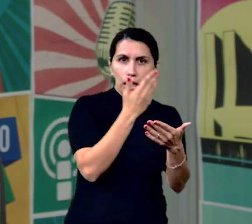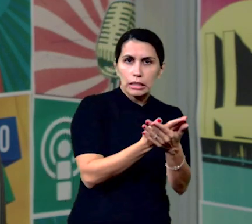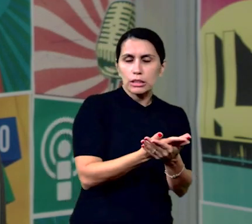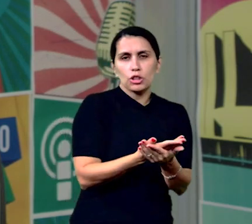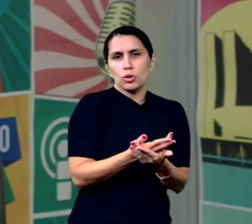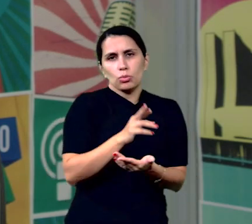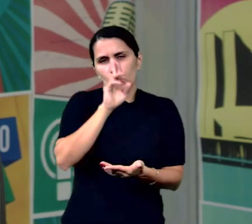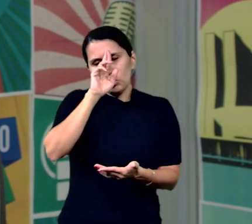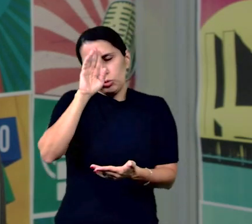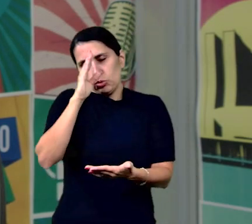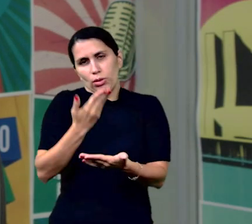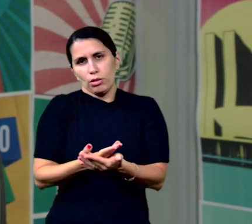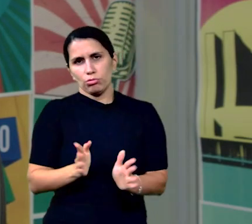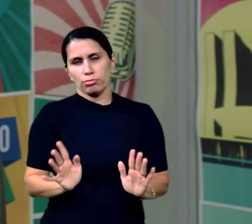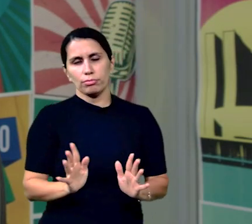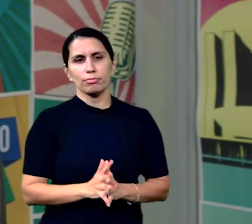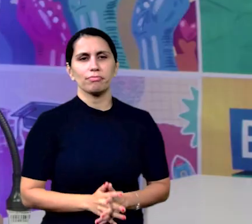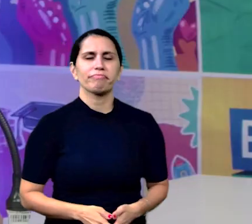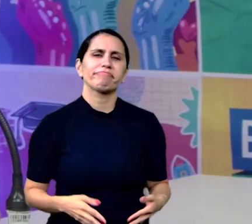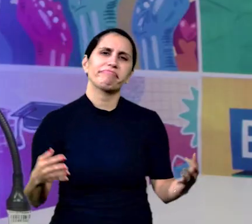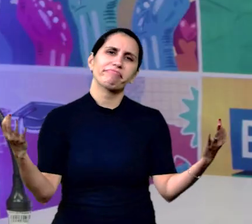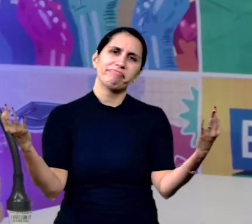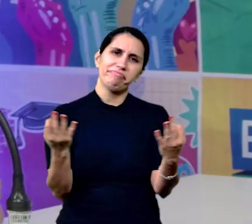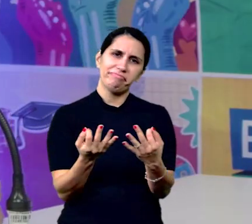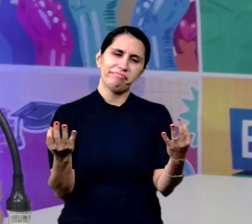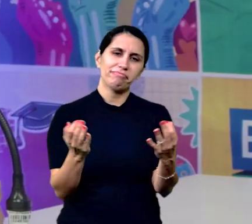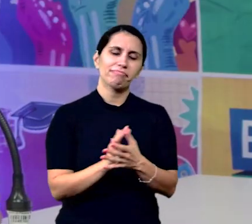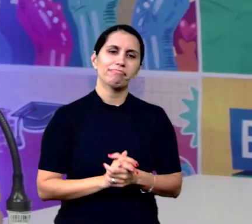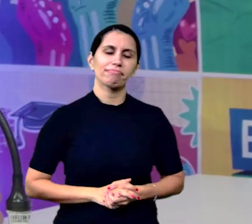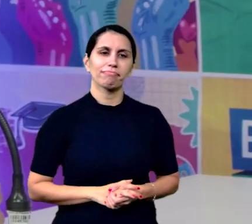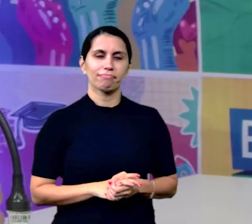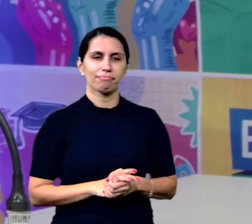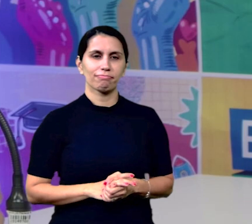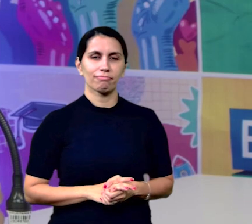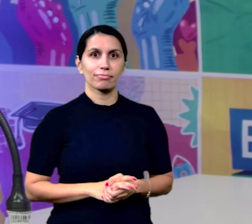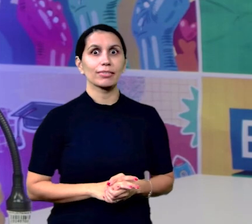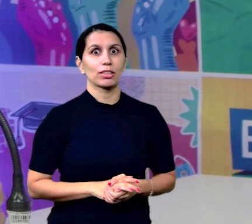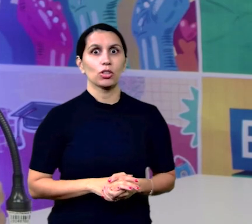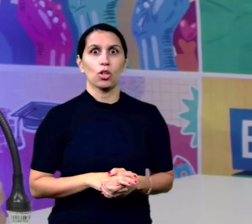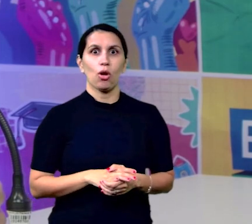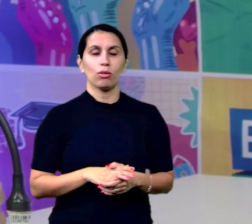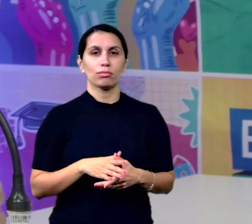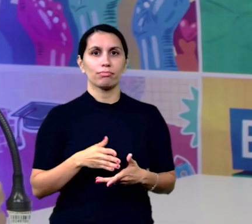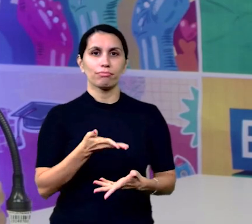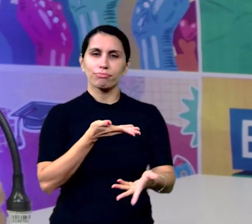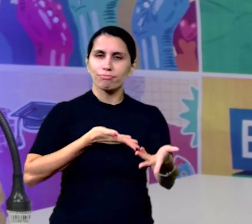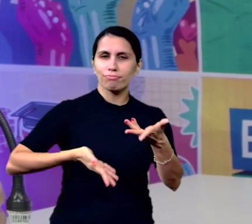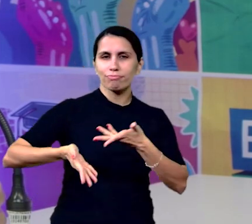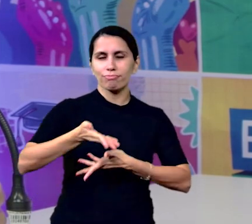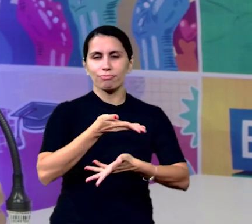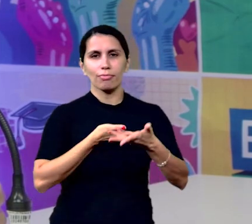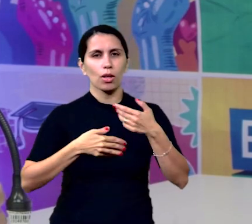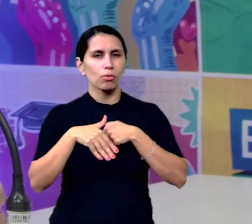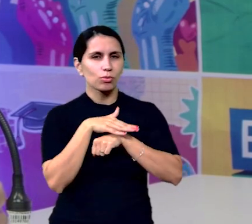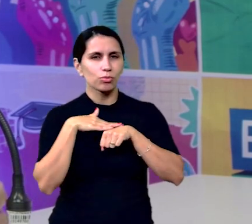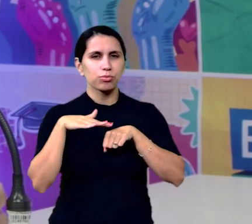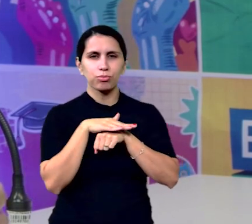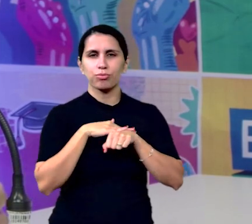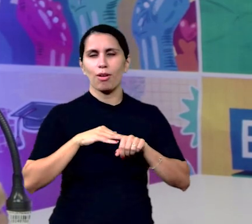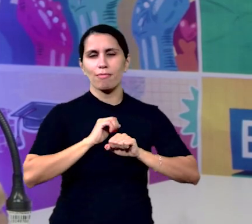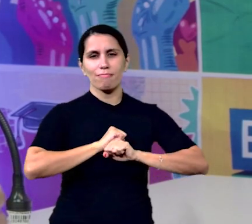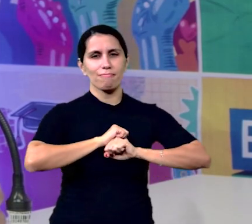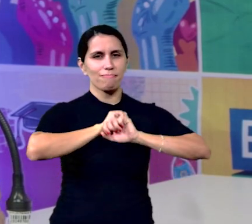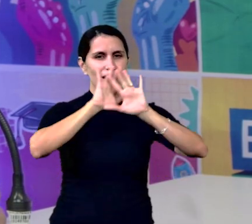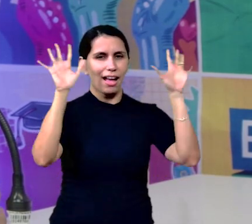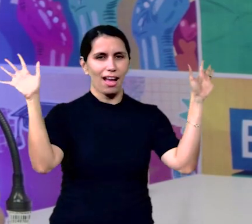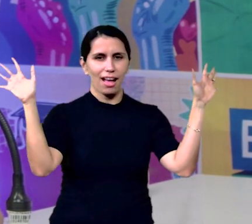Verdade. É, perfeito, Tatiane. Eu acredito, né, que nossa conversa foi bastante esclarecedora, né, para quem está nos